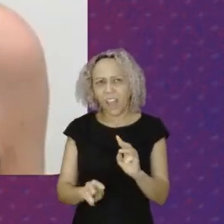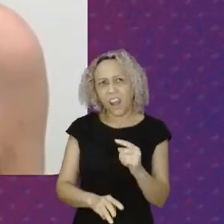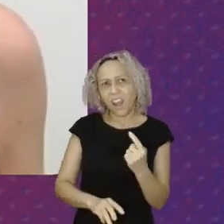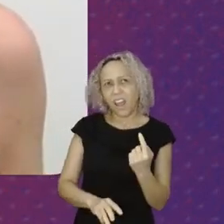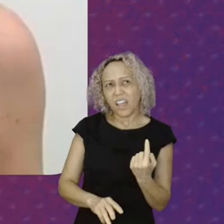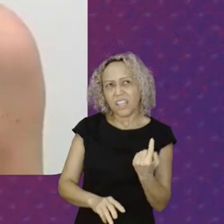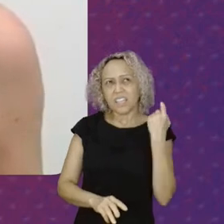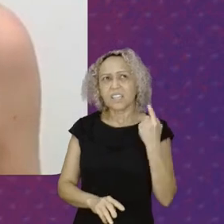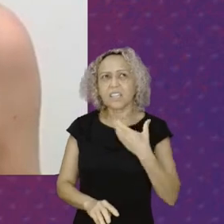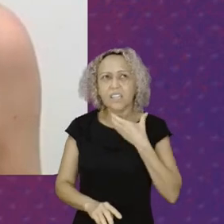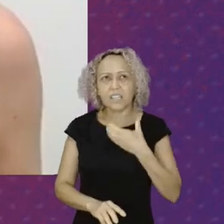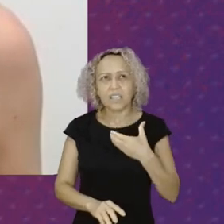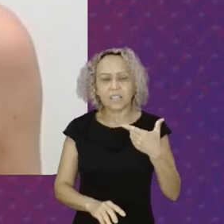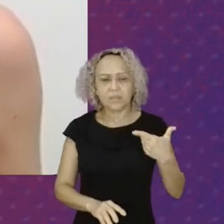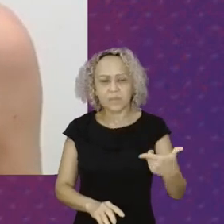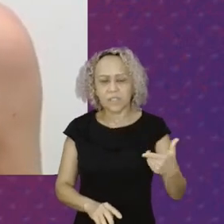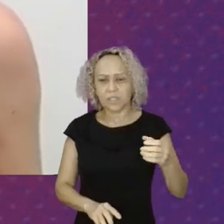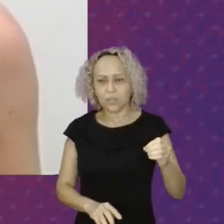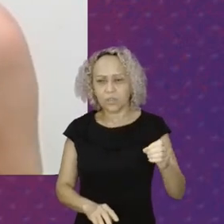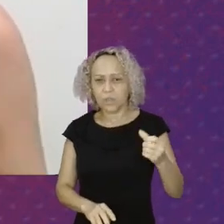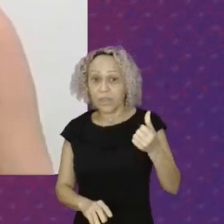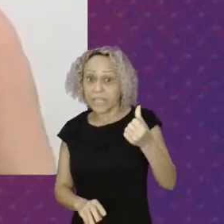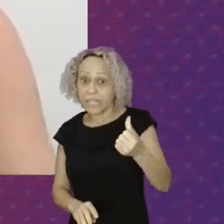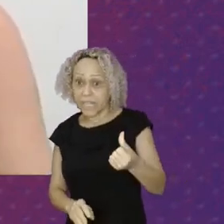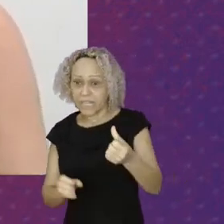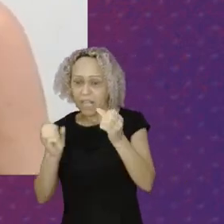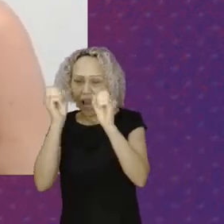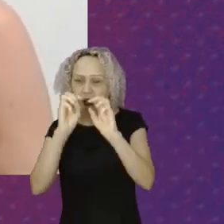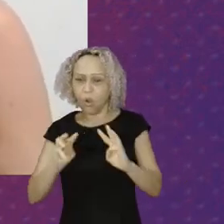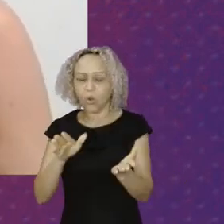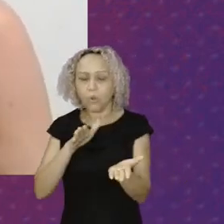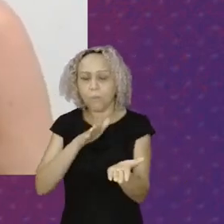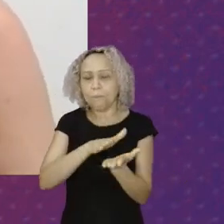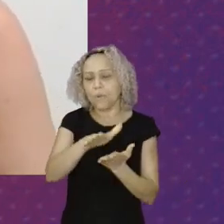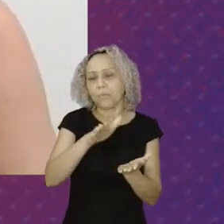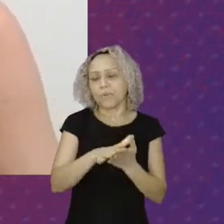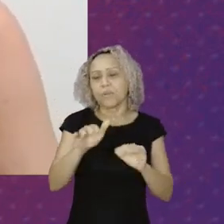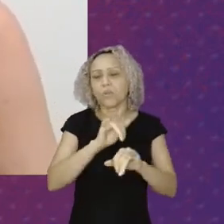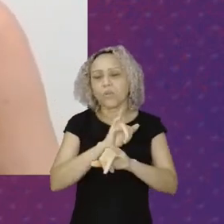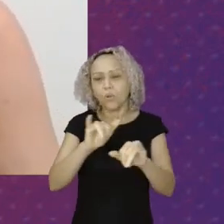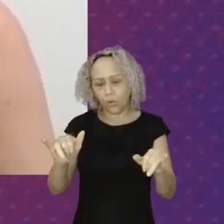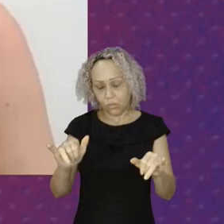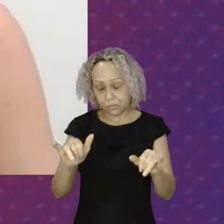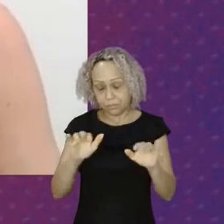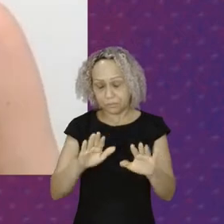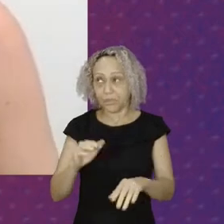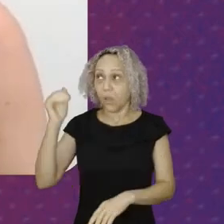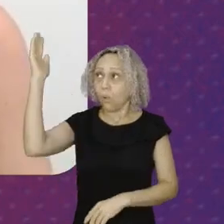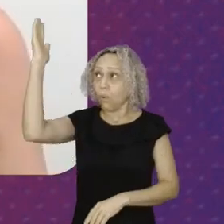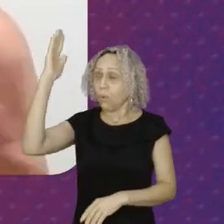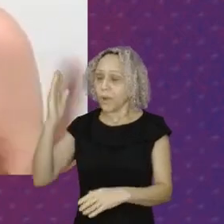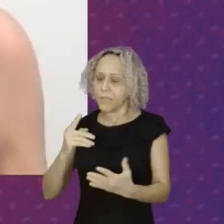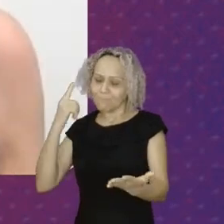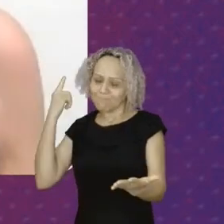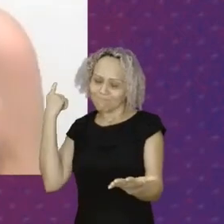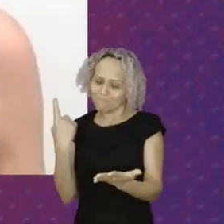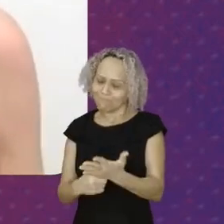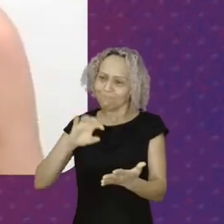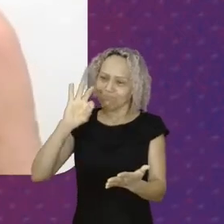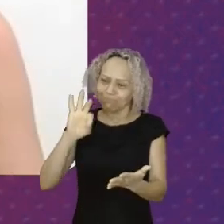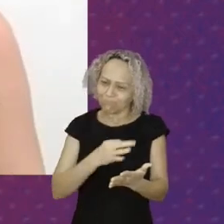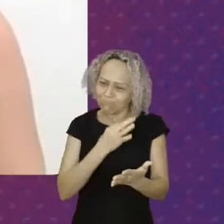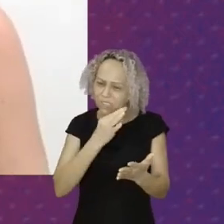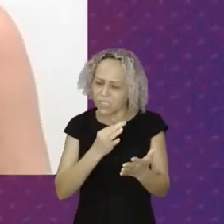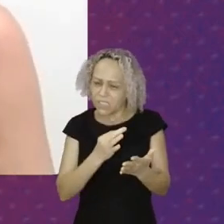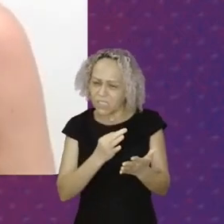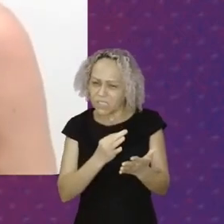2006, né? A ONU publicou. O Brasil completou o seu processo de ratificação, que começou em